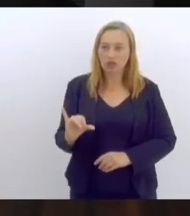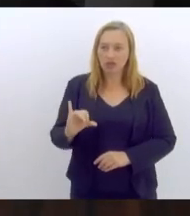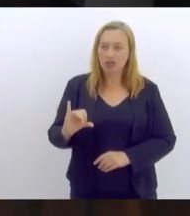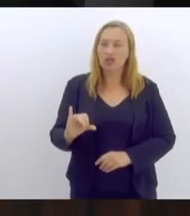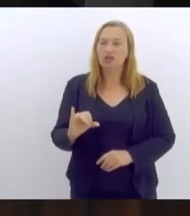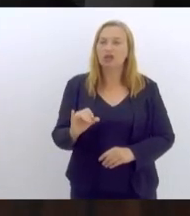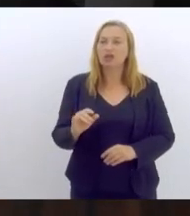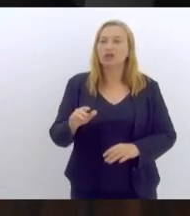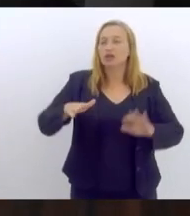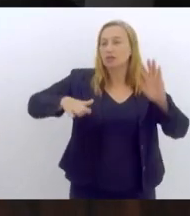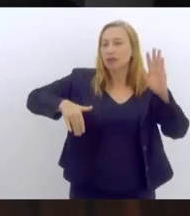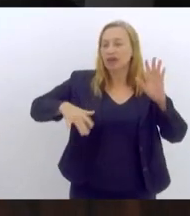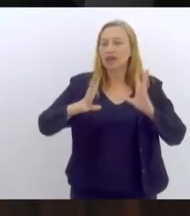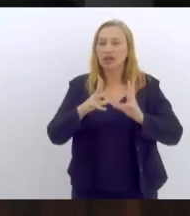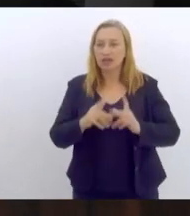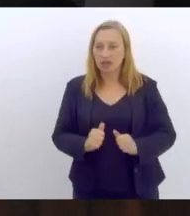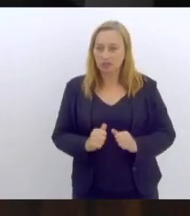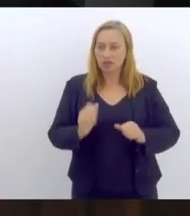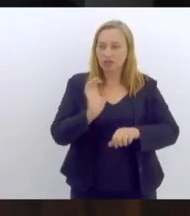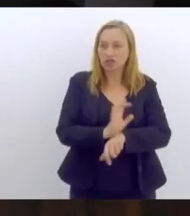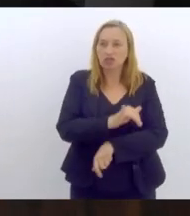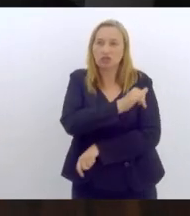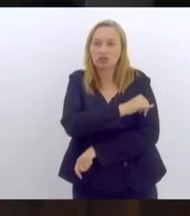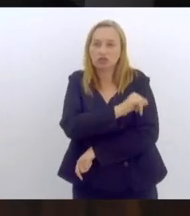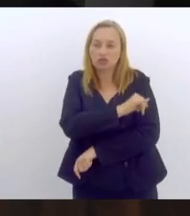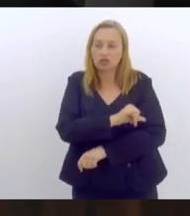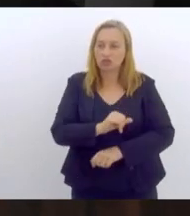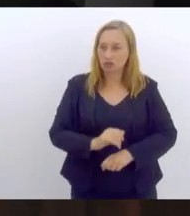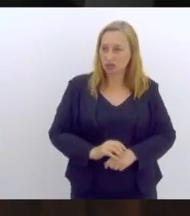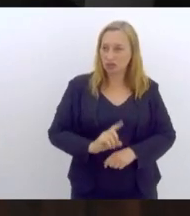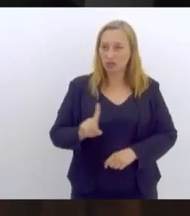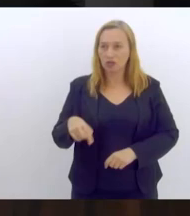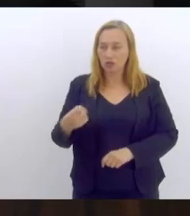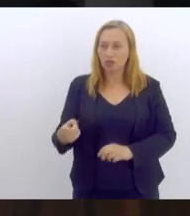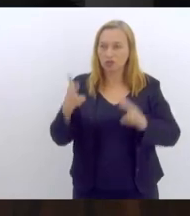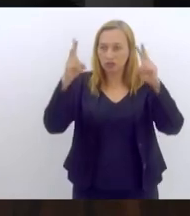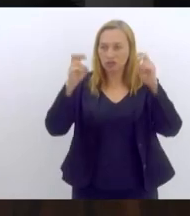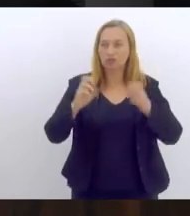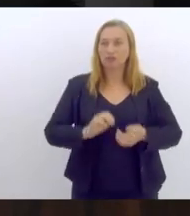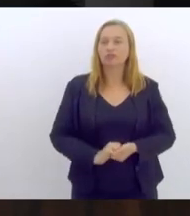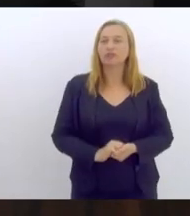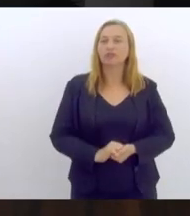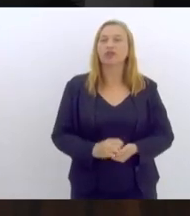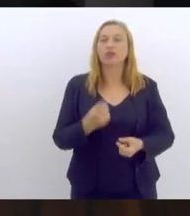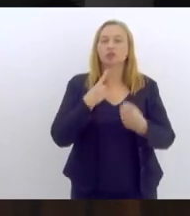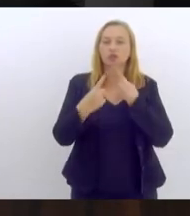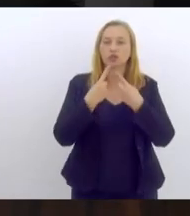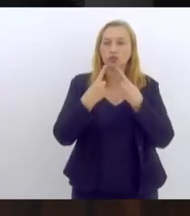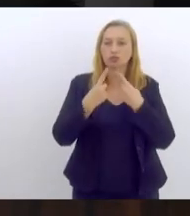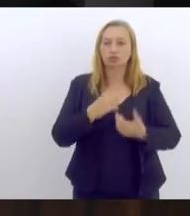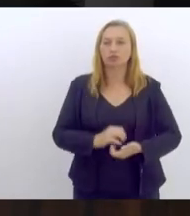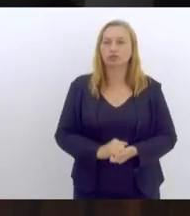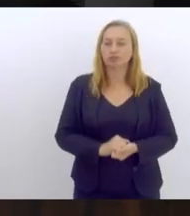programa Praias Limpas no âmbito do Estado do Rio de Janeiro e dá outras providências. Em discussão.